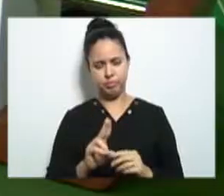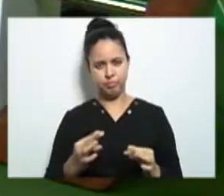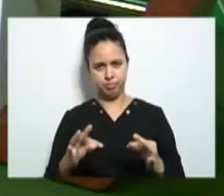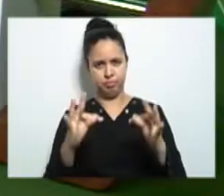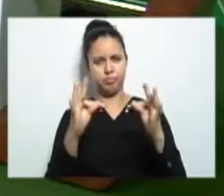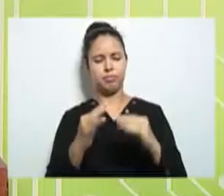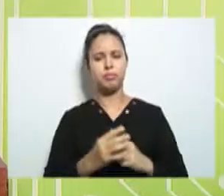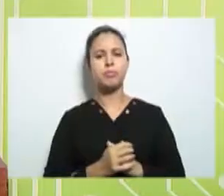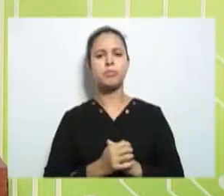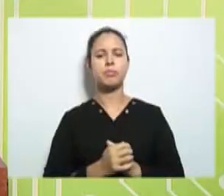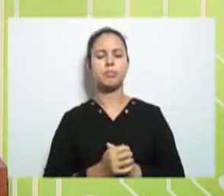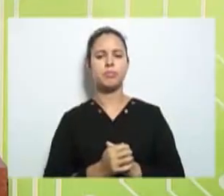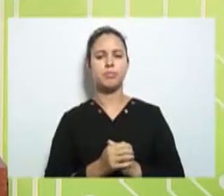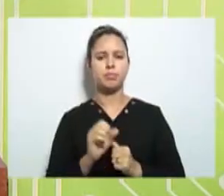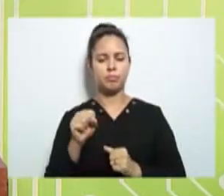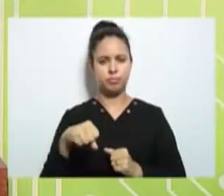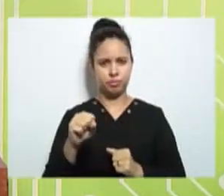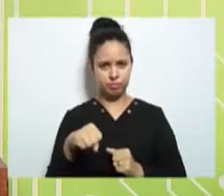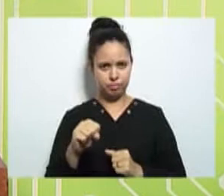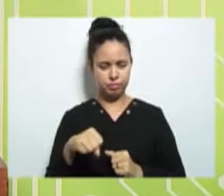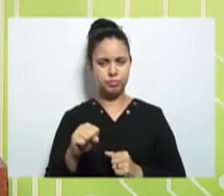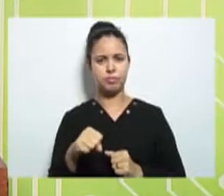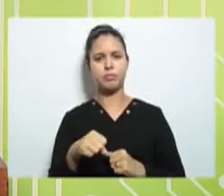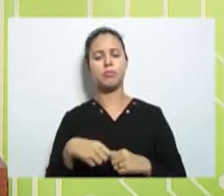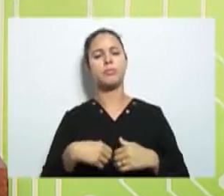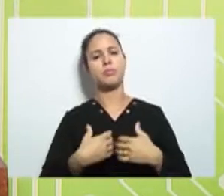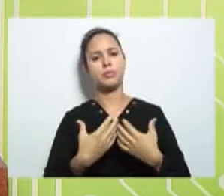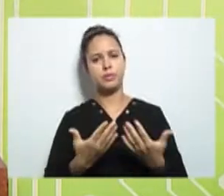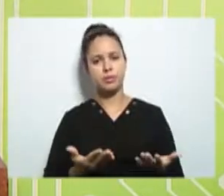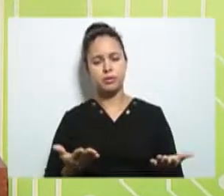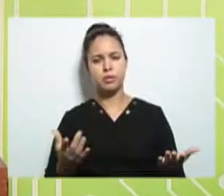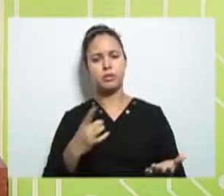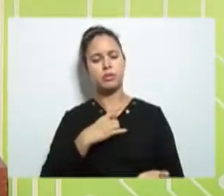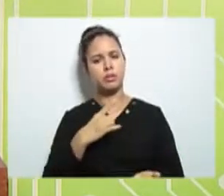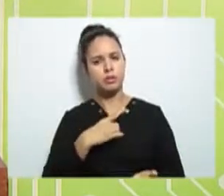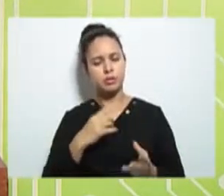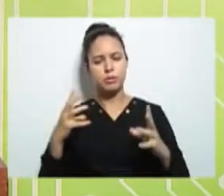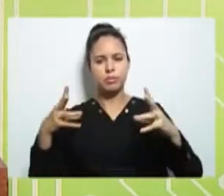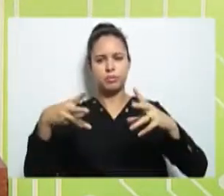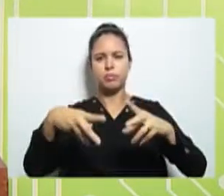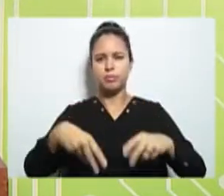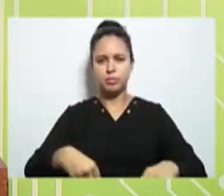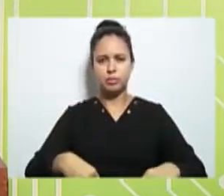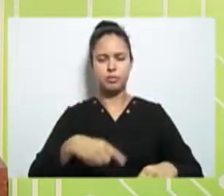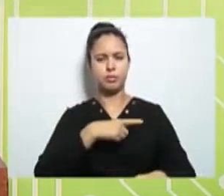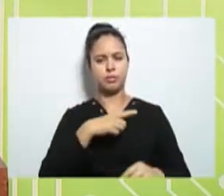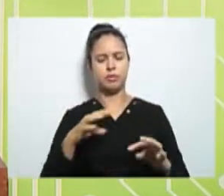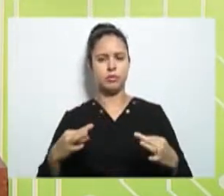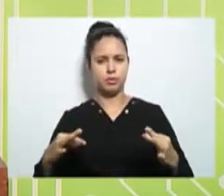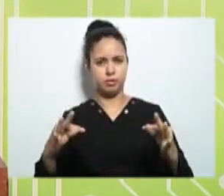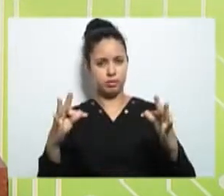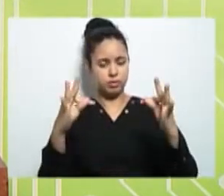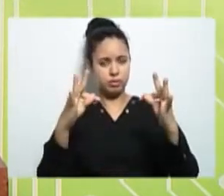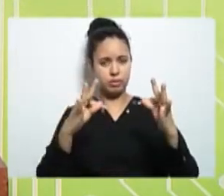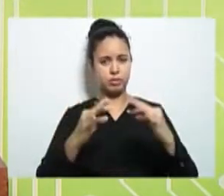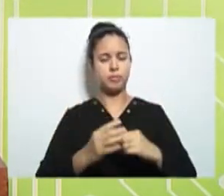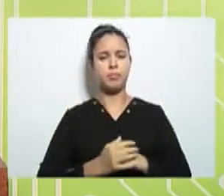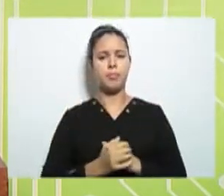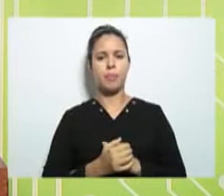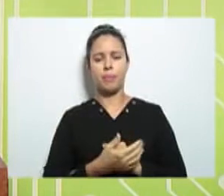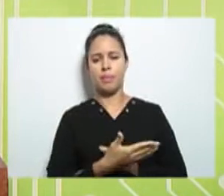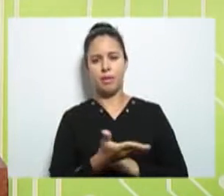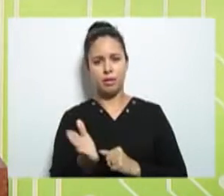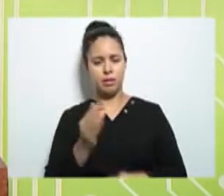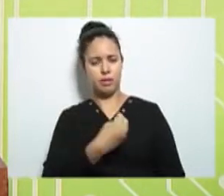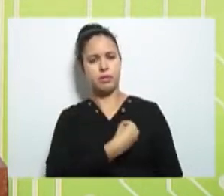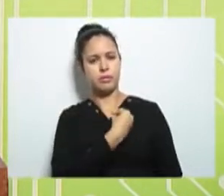Com certeza, tá, gente? Muito obrigado, professor. É isso aí. Tá em tudo, tá? Em algum momento da sua vida, acho que vocês já devem fazer